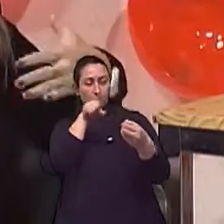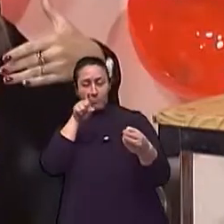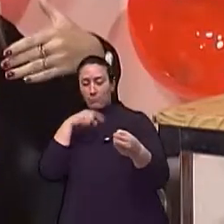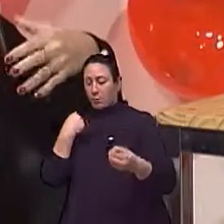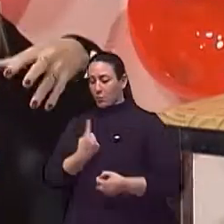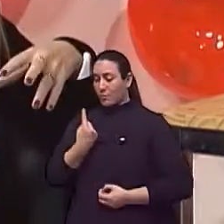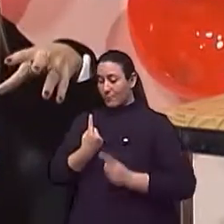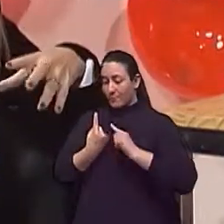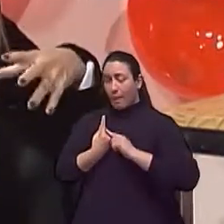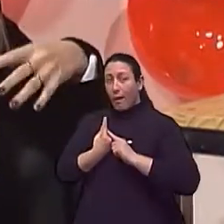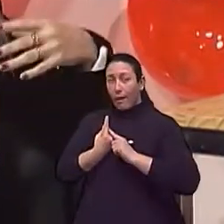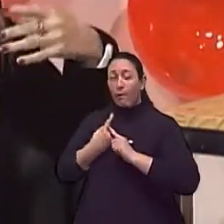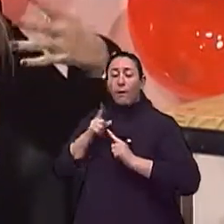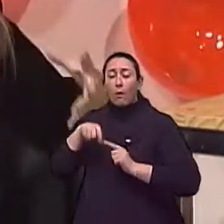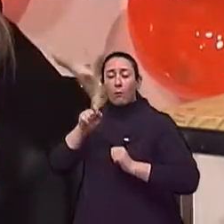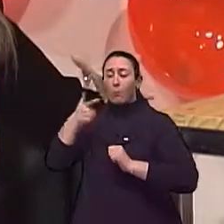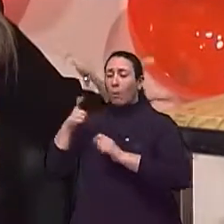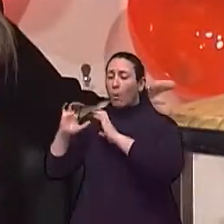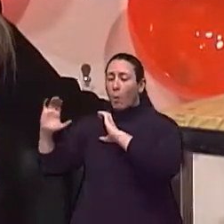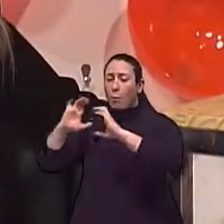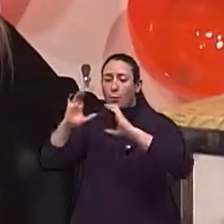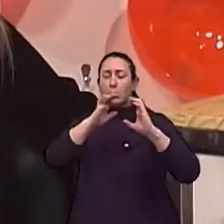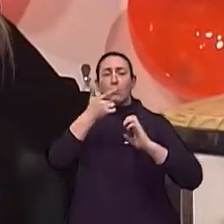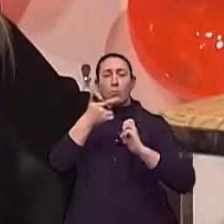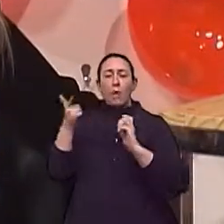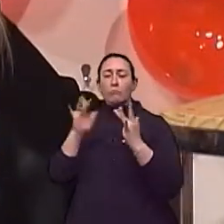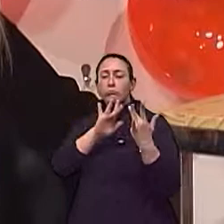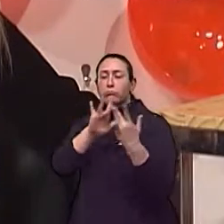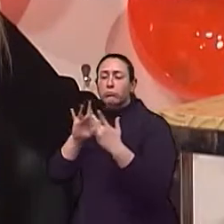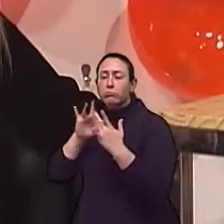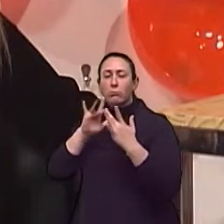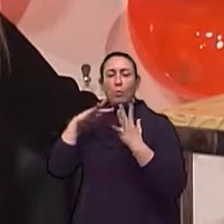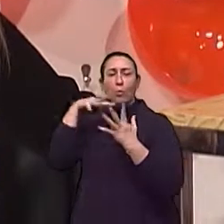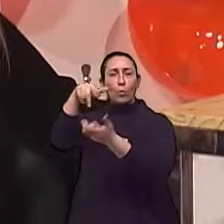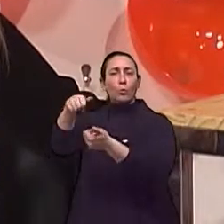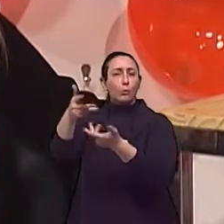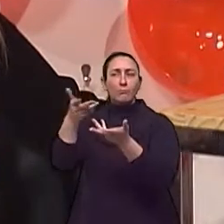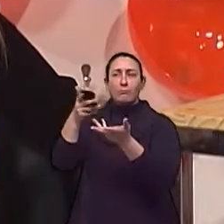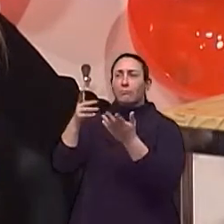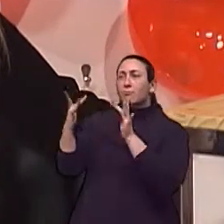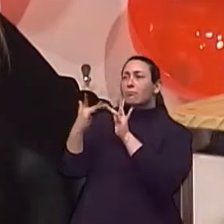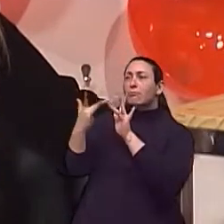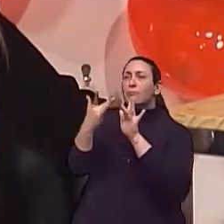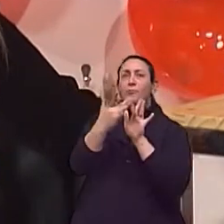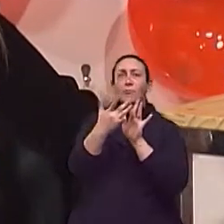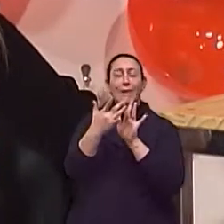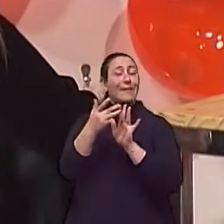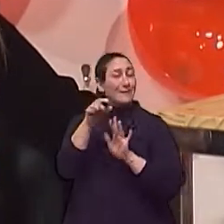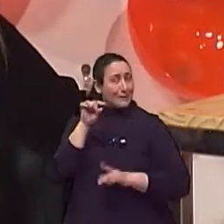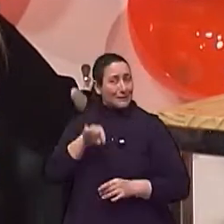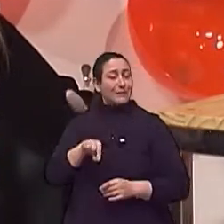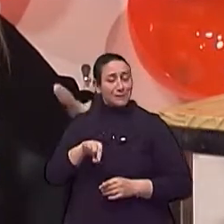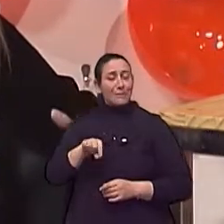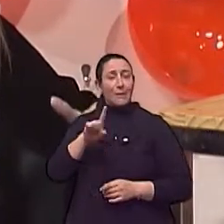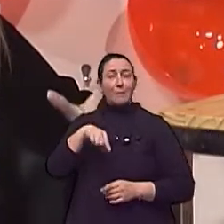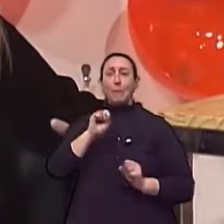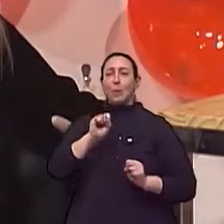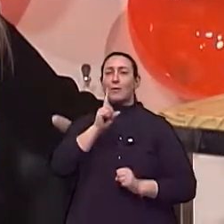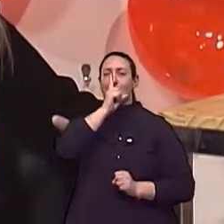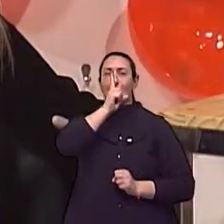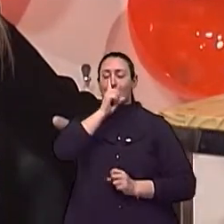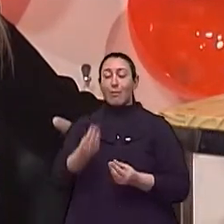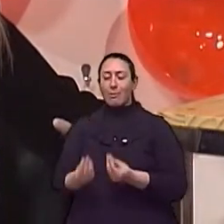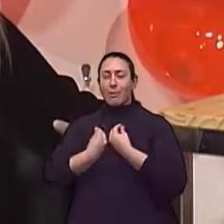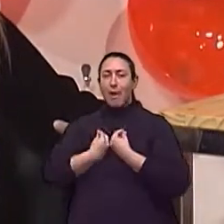comunicação essa enfim participação no resto mundo é algo que é um dos fatores de risco muito importante para depressão no